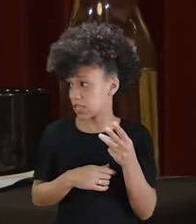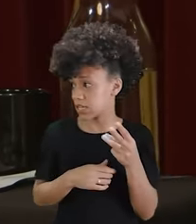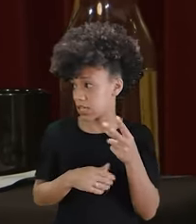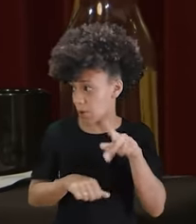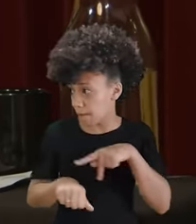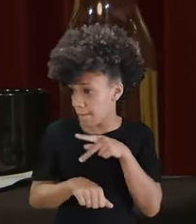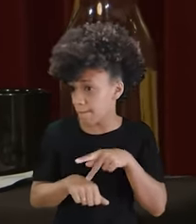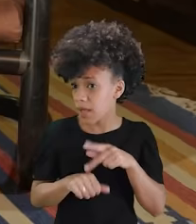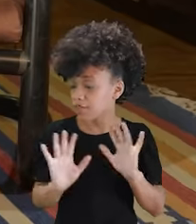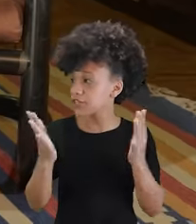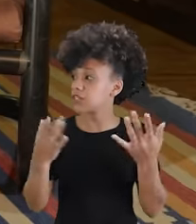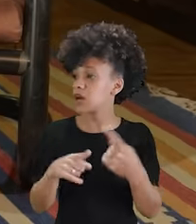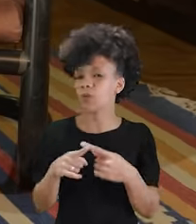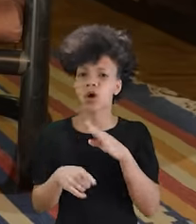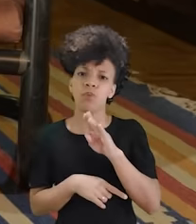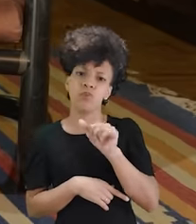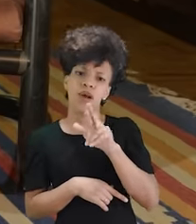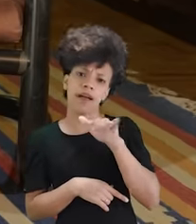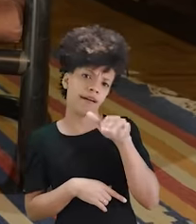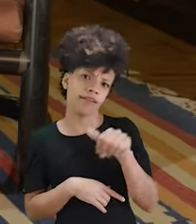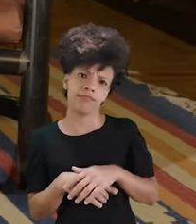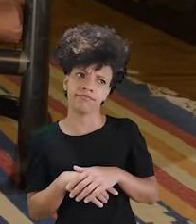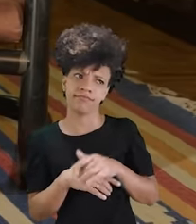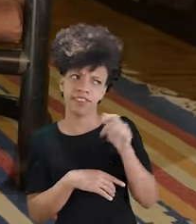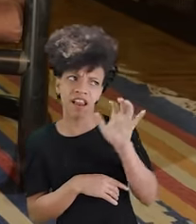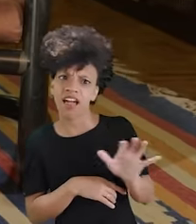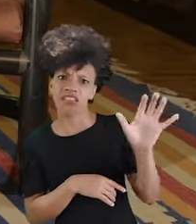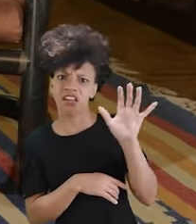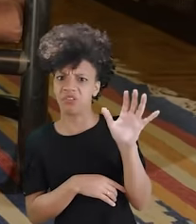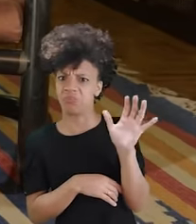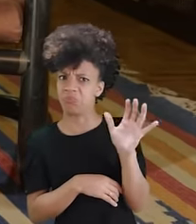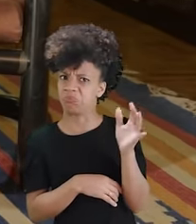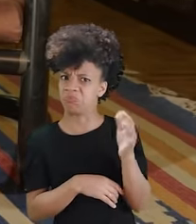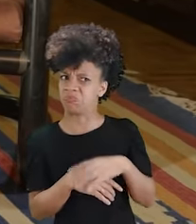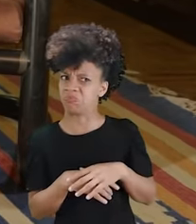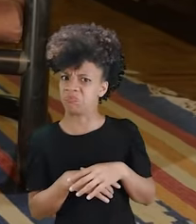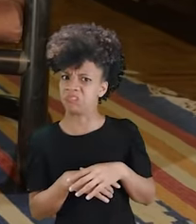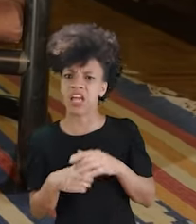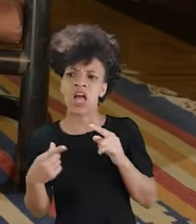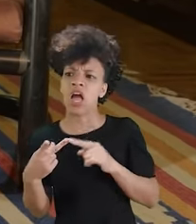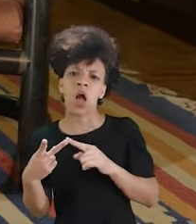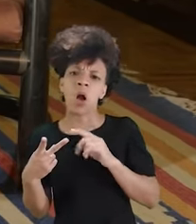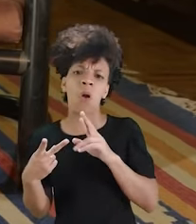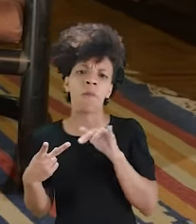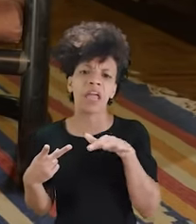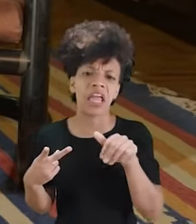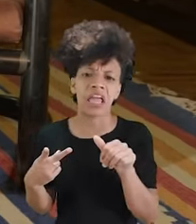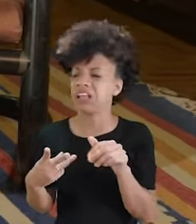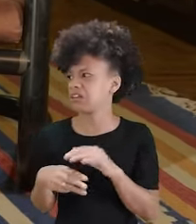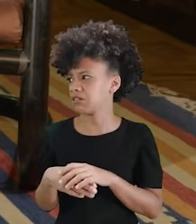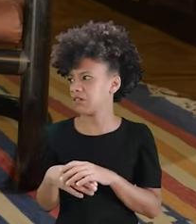terceiro mundo é festeira porque o álbum Ária é mesmo Vista lá na Europa como é sei lugar Ena